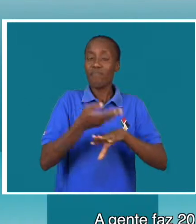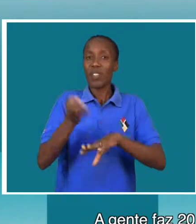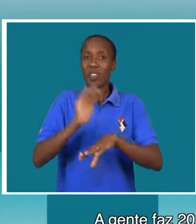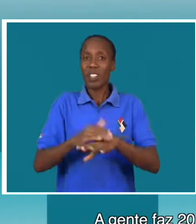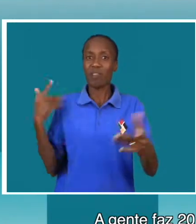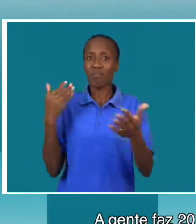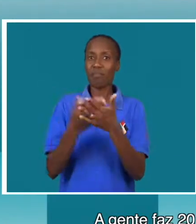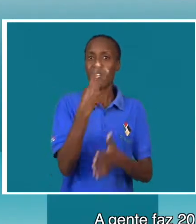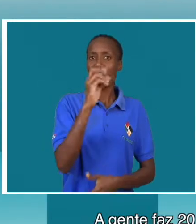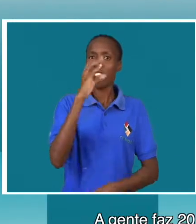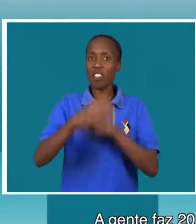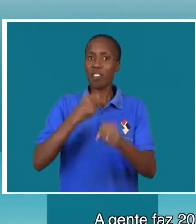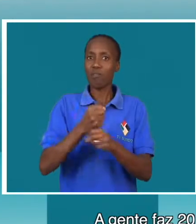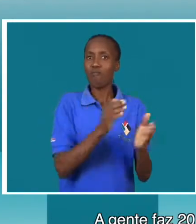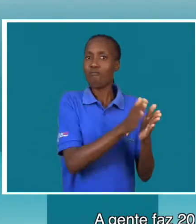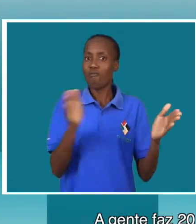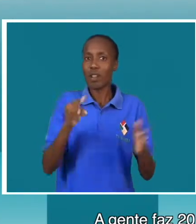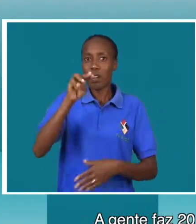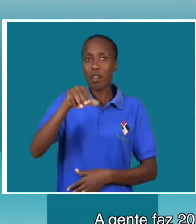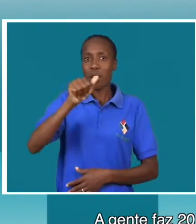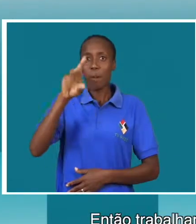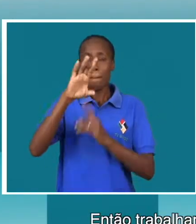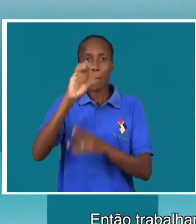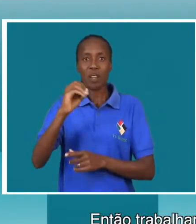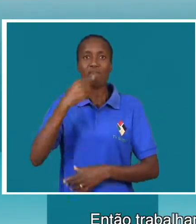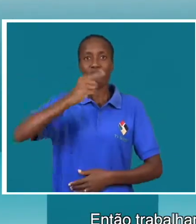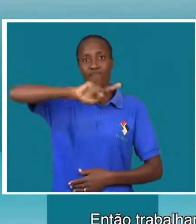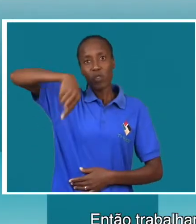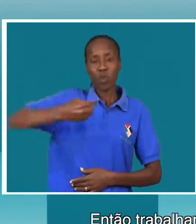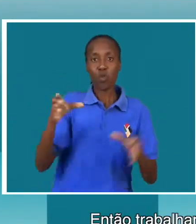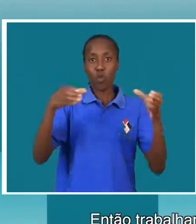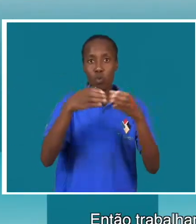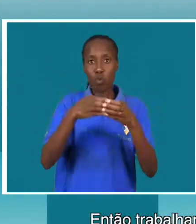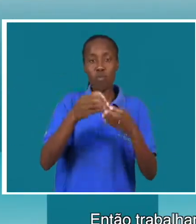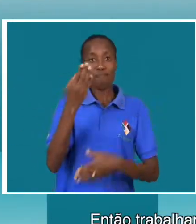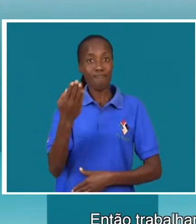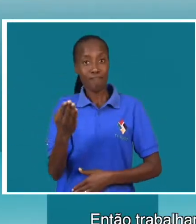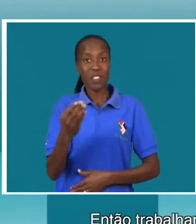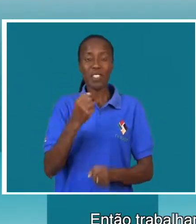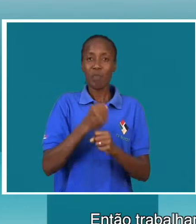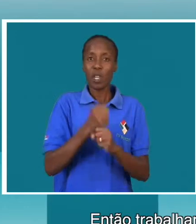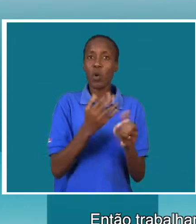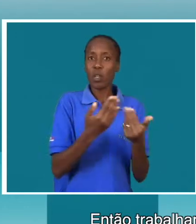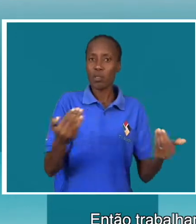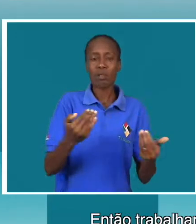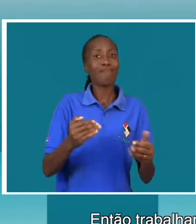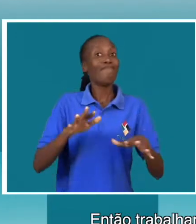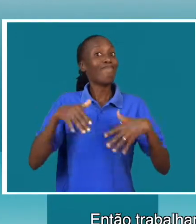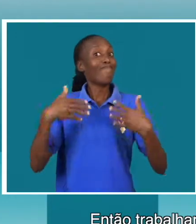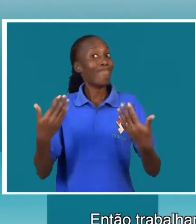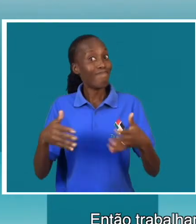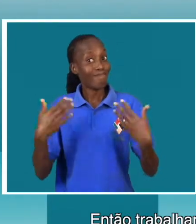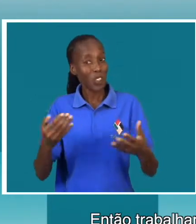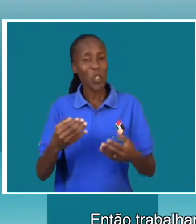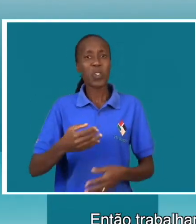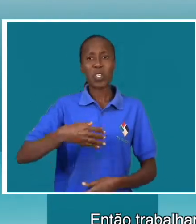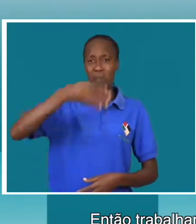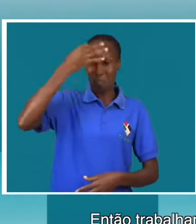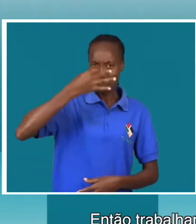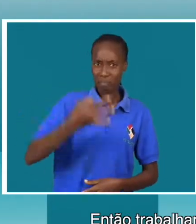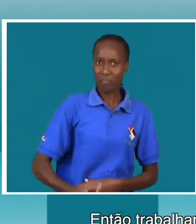há 20 anos, que a gente completa a 4 de março como grupo. Então, acho que também com criança é prazeroso. É uma forma também de estimular